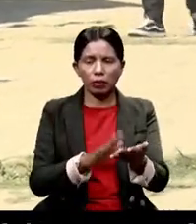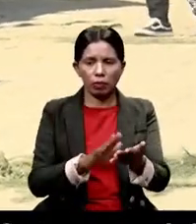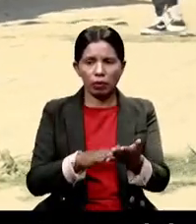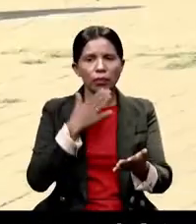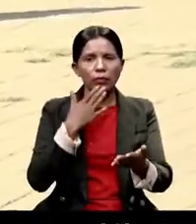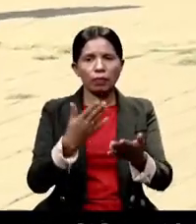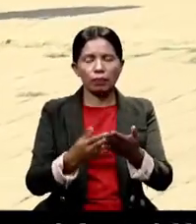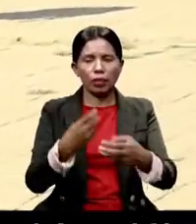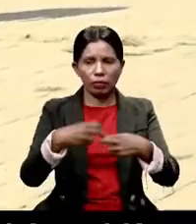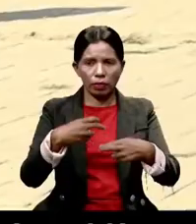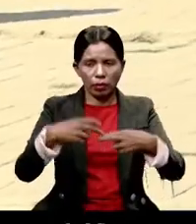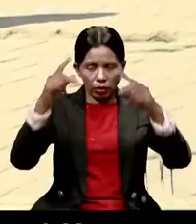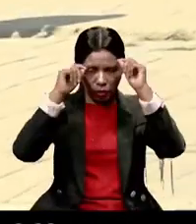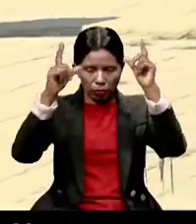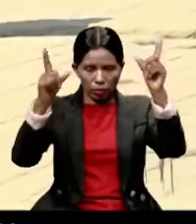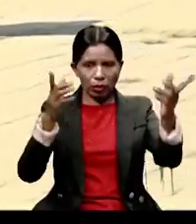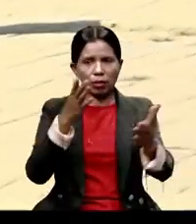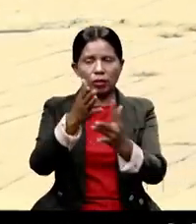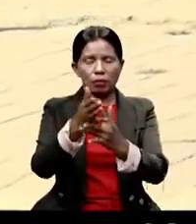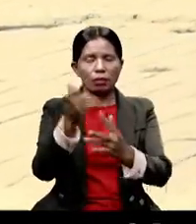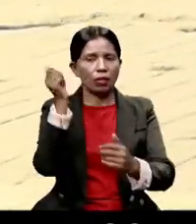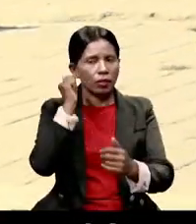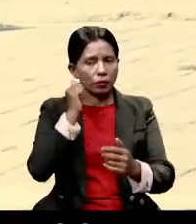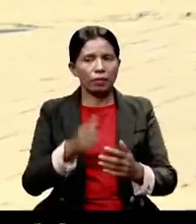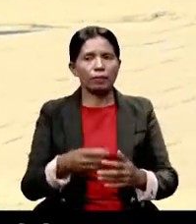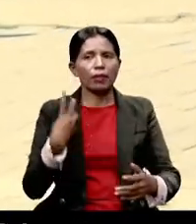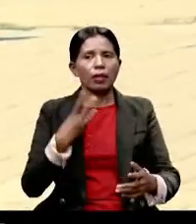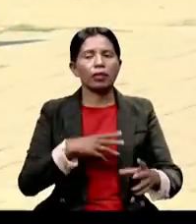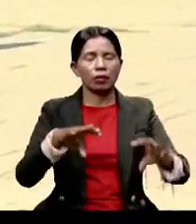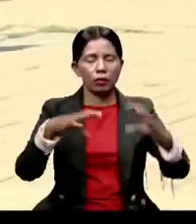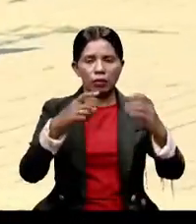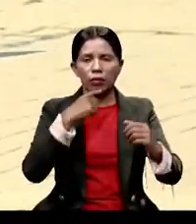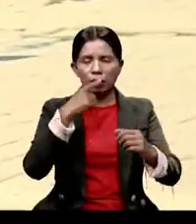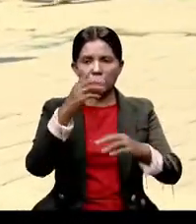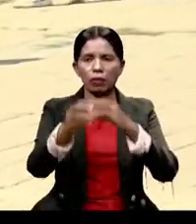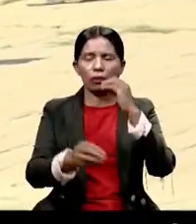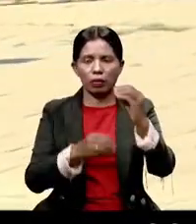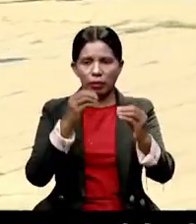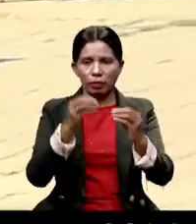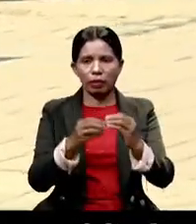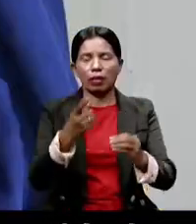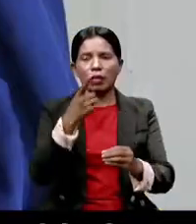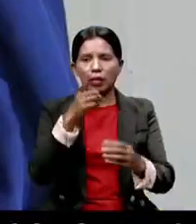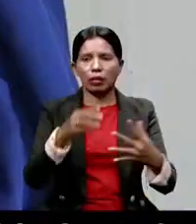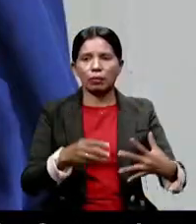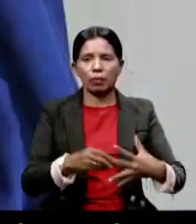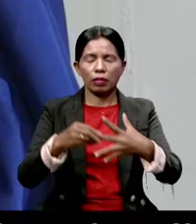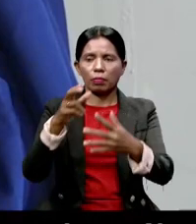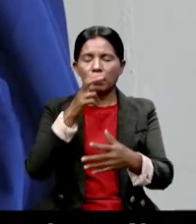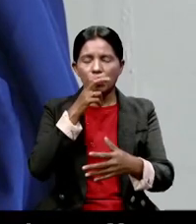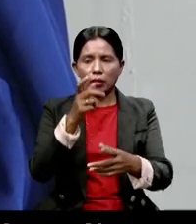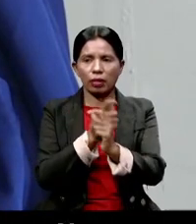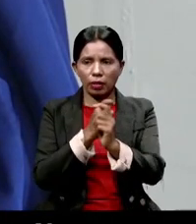se dificulta Timor-Leste na adesão baseada. E aí tem a Constituição Racismo, até tem a língua oficial, a língua portuguesa, a língua